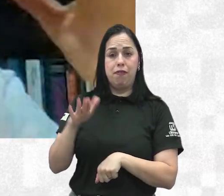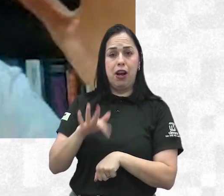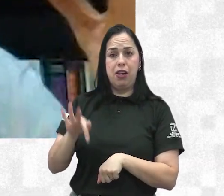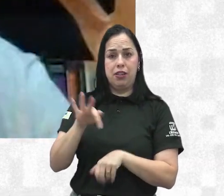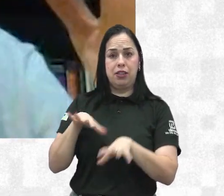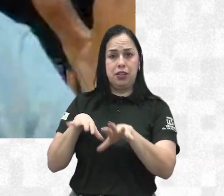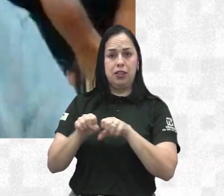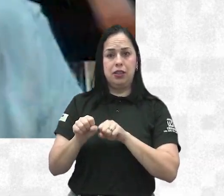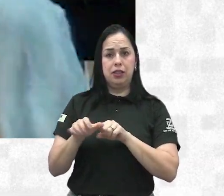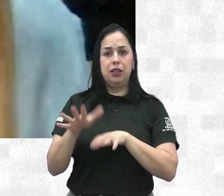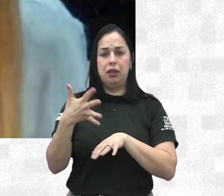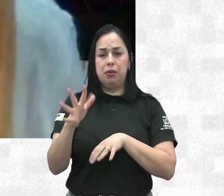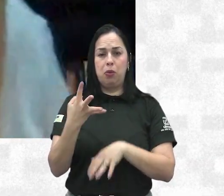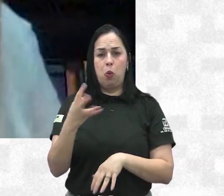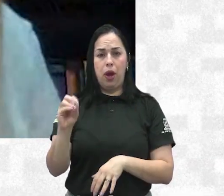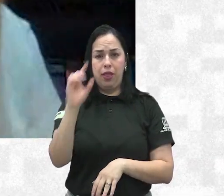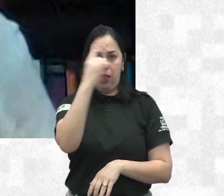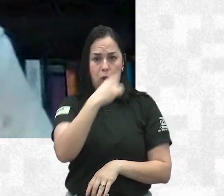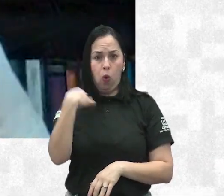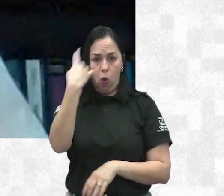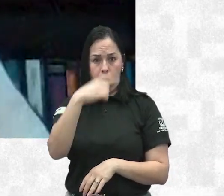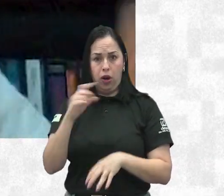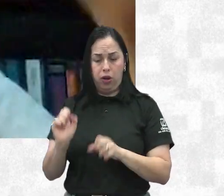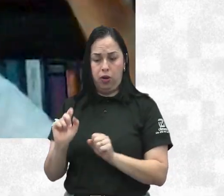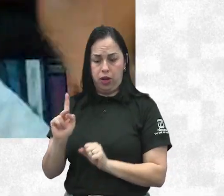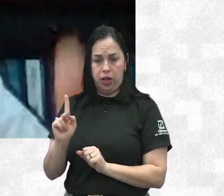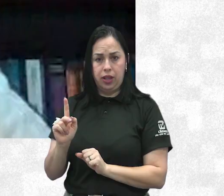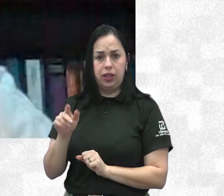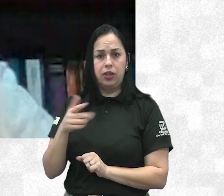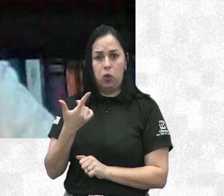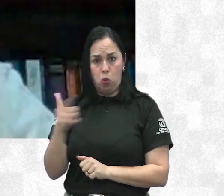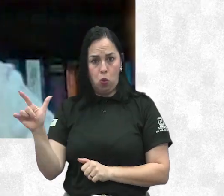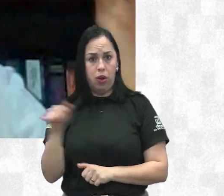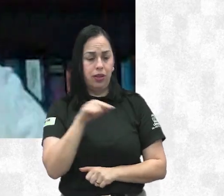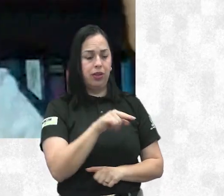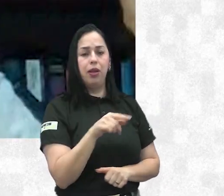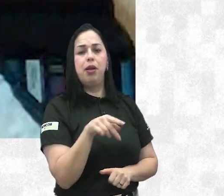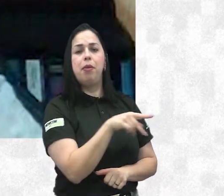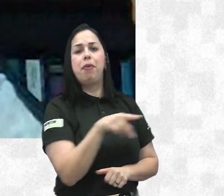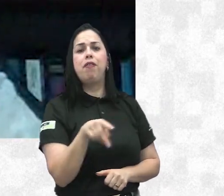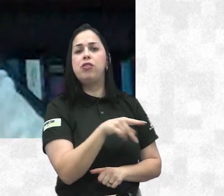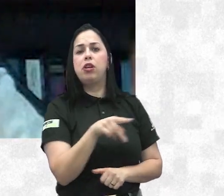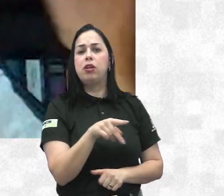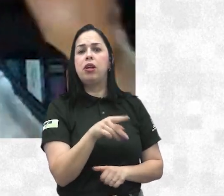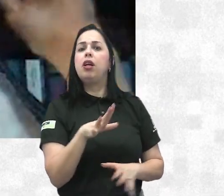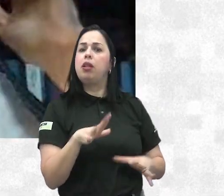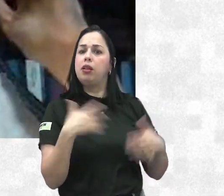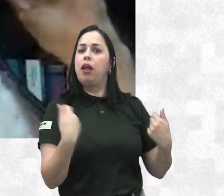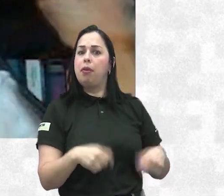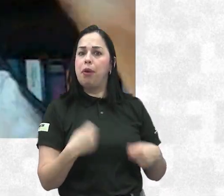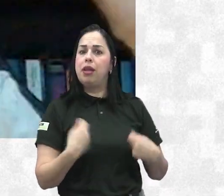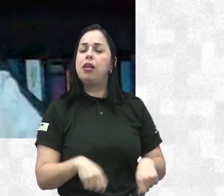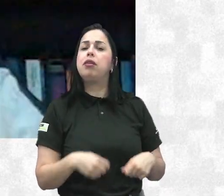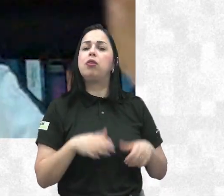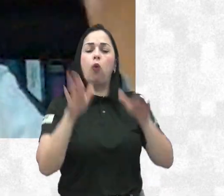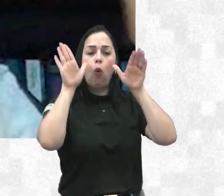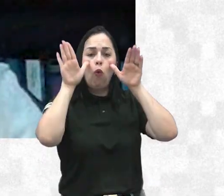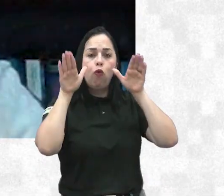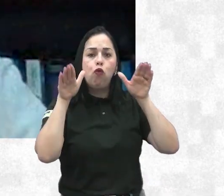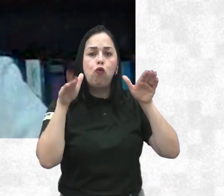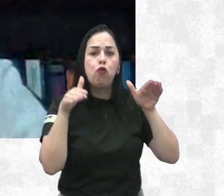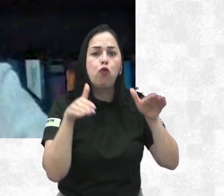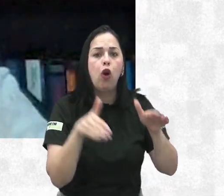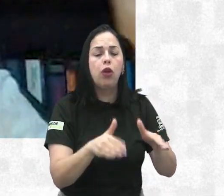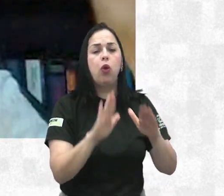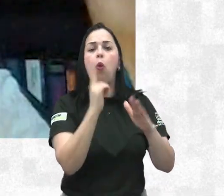superior, trabalha em média 40 horas, né? É o horário. O professor deveria ser contratado para trabalhar com